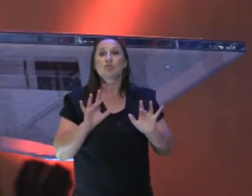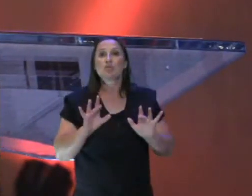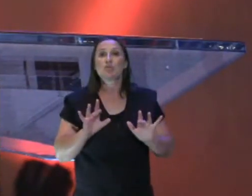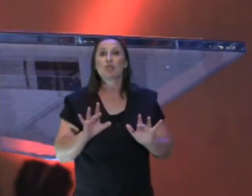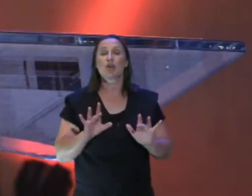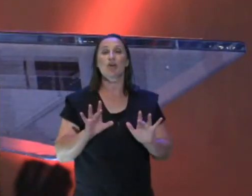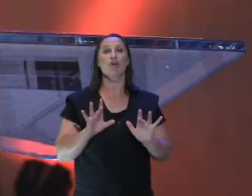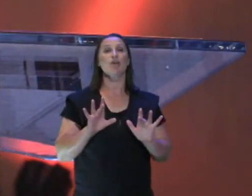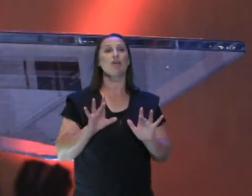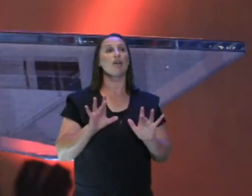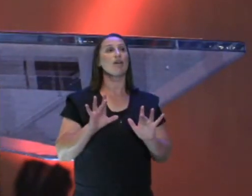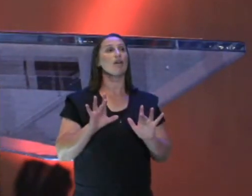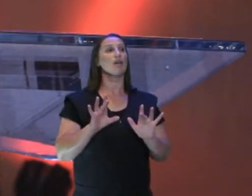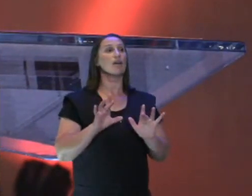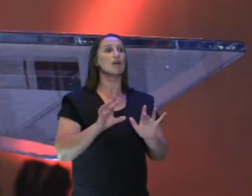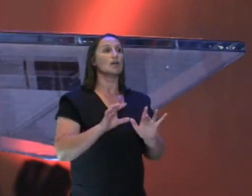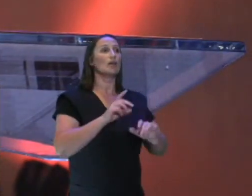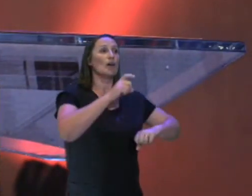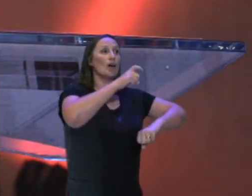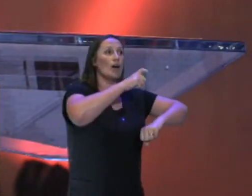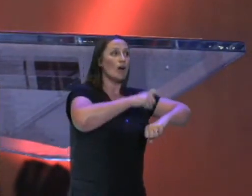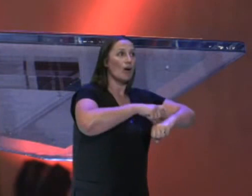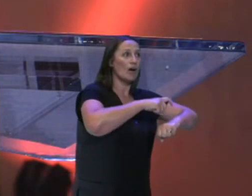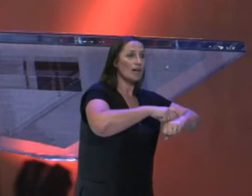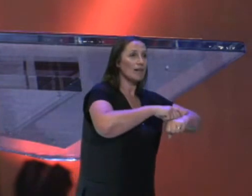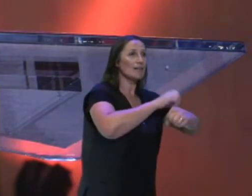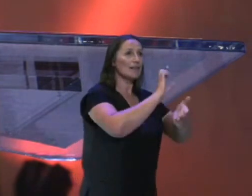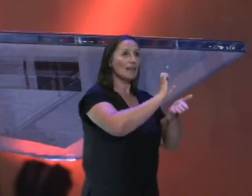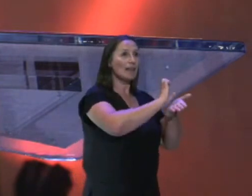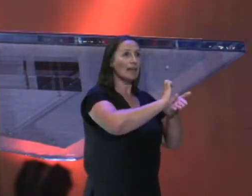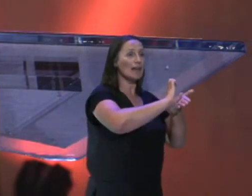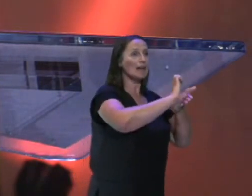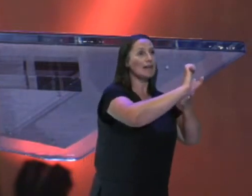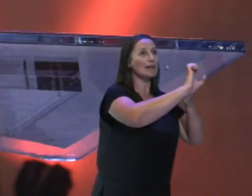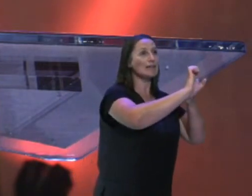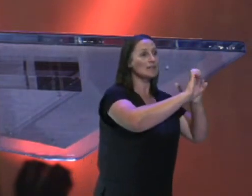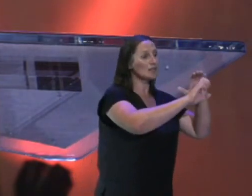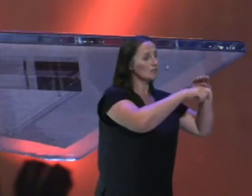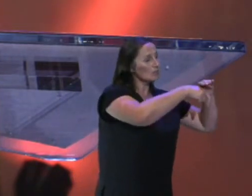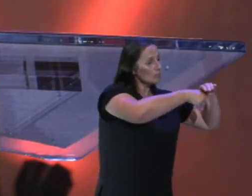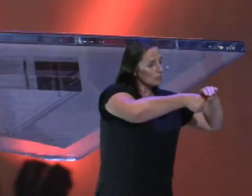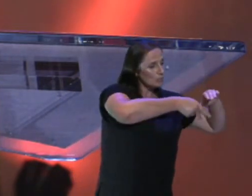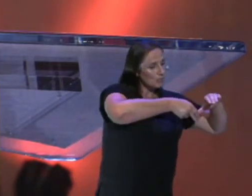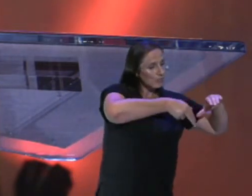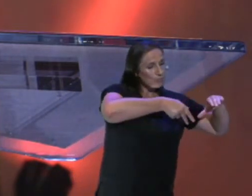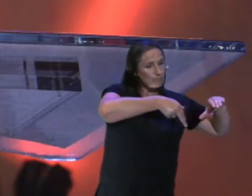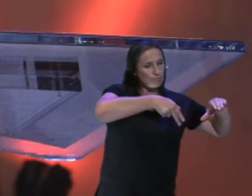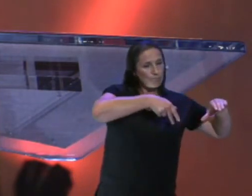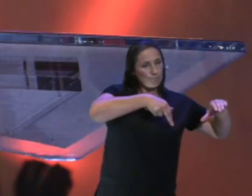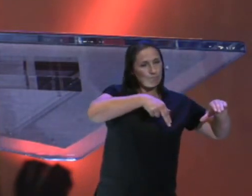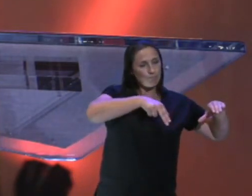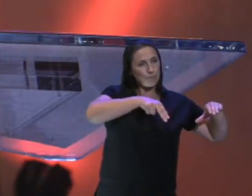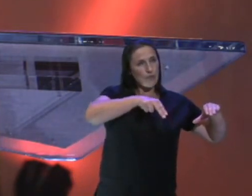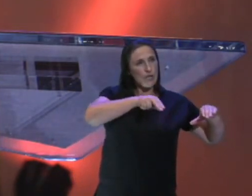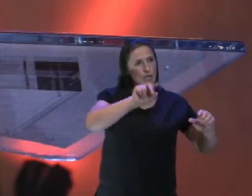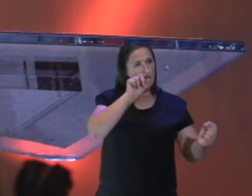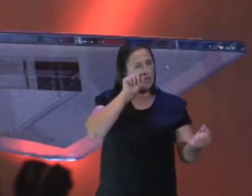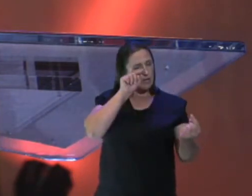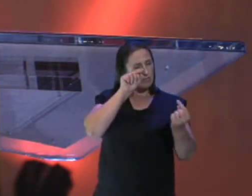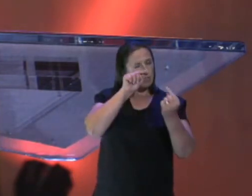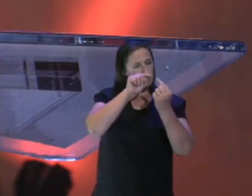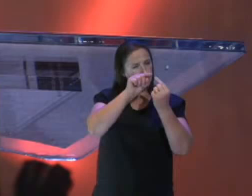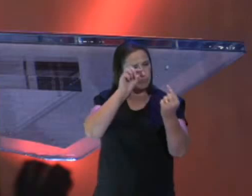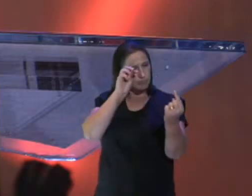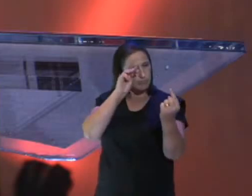enquanto Elias estivesse saindo da caverna e caminhando na direção desses alvos prioritários pela